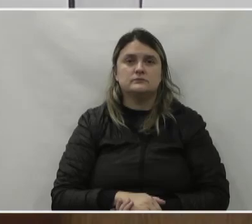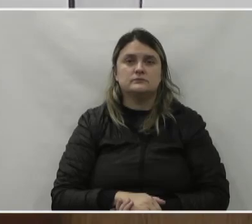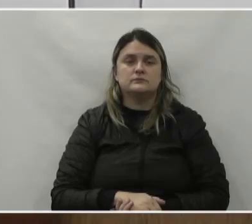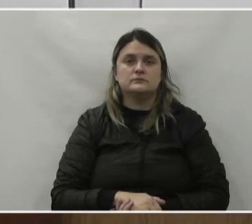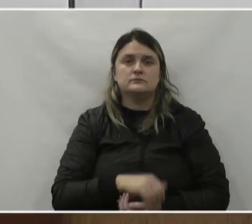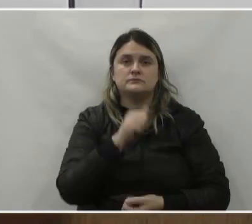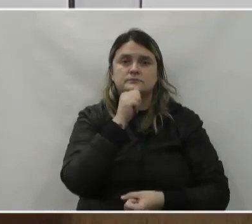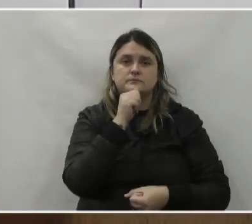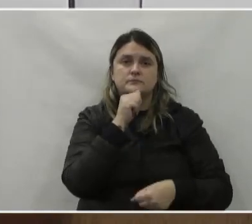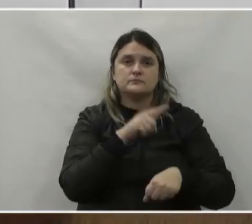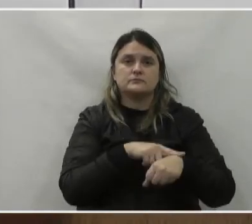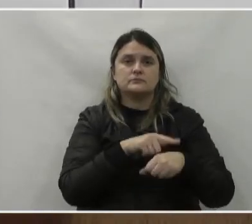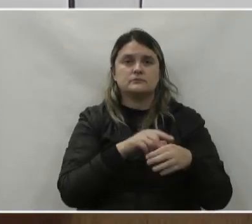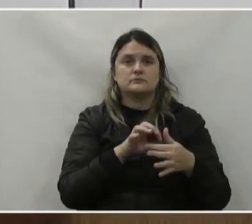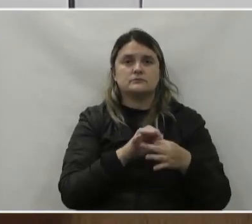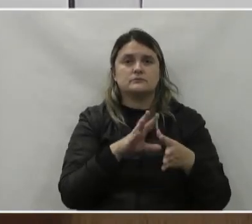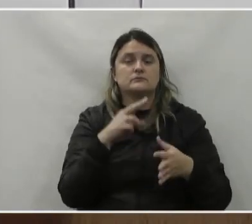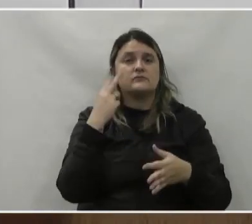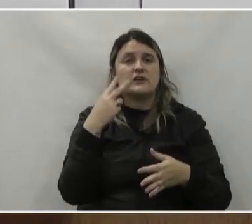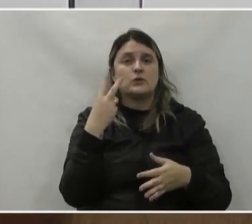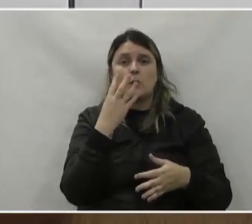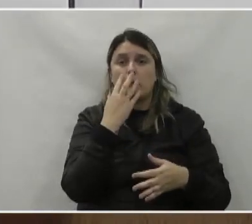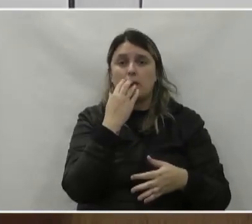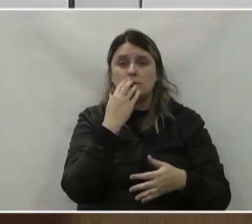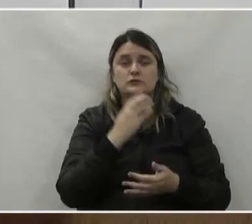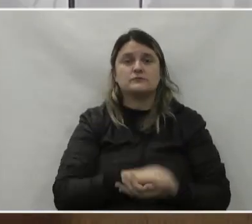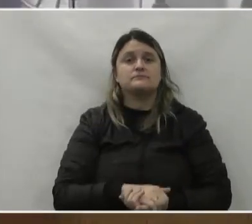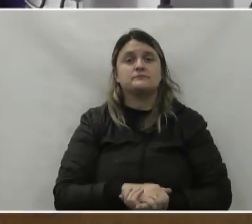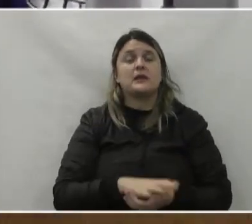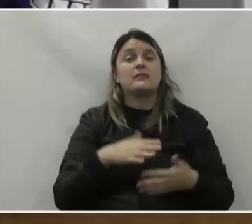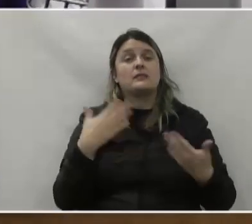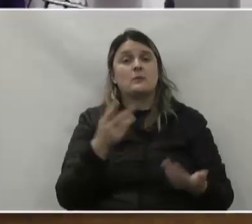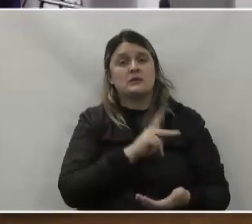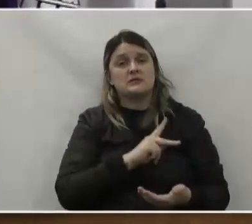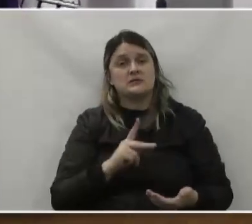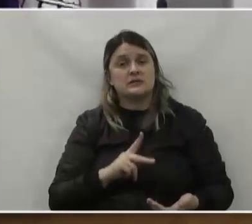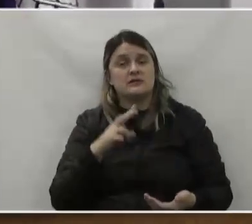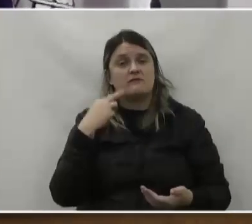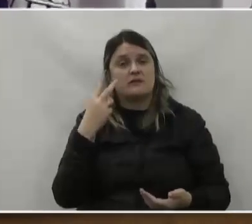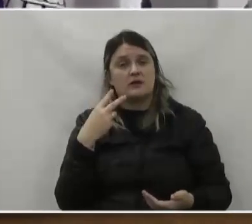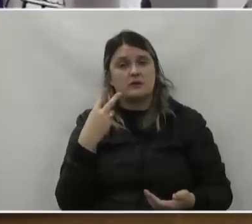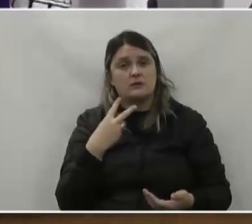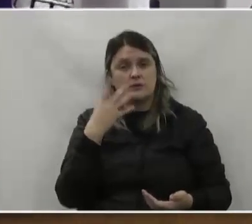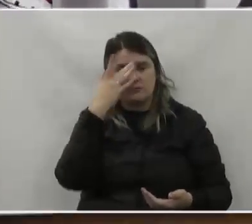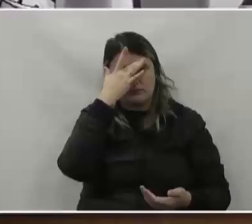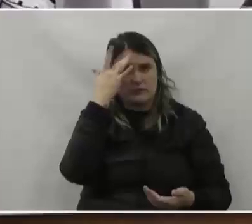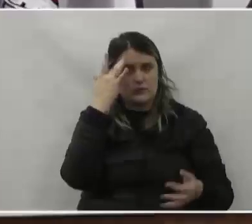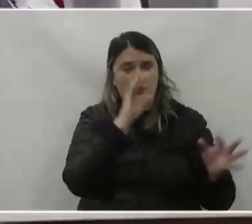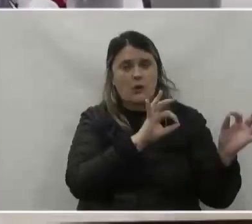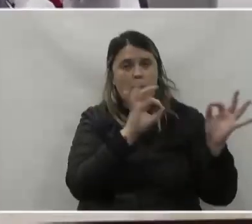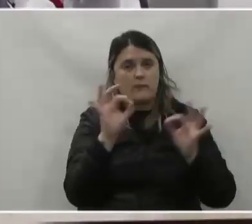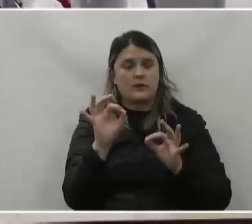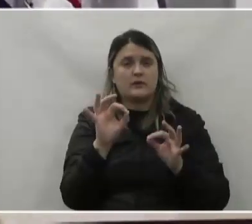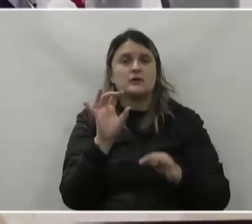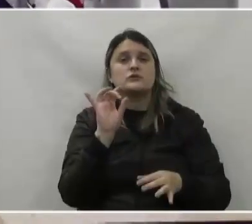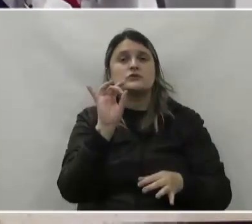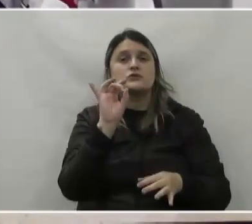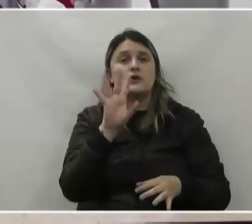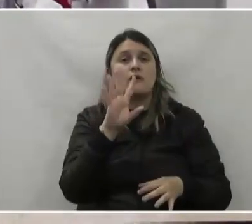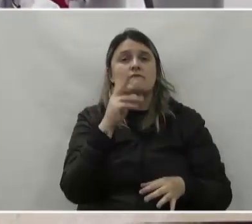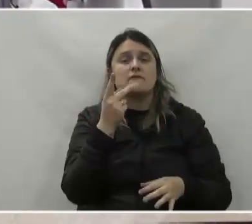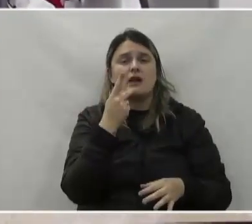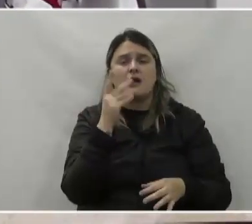Palavra livre. Com a palavra, vereador Borracha. Senhor presidente, senhores vereadores, munícipes que nos assistem, eu só queria me